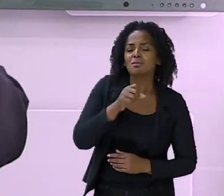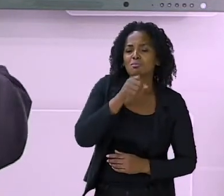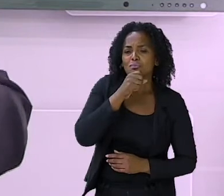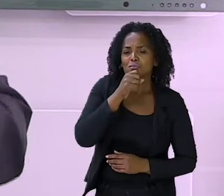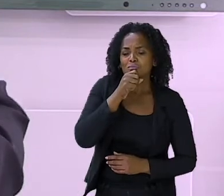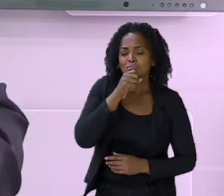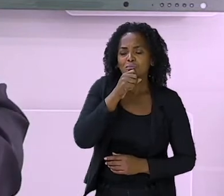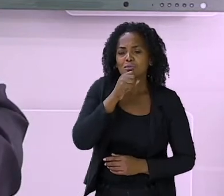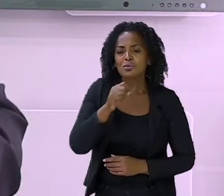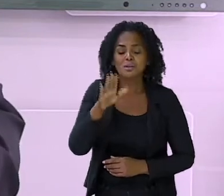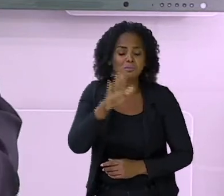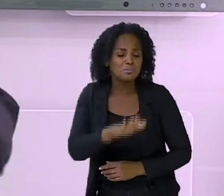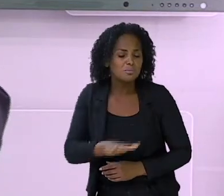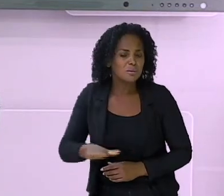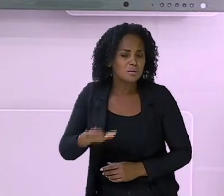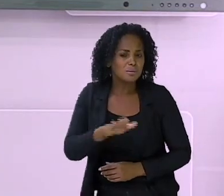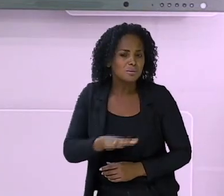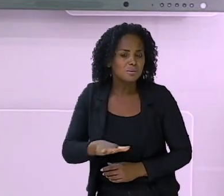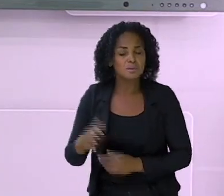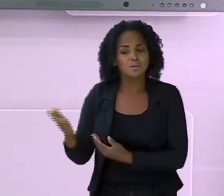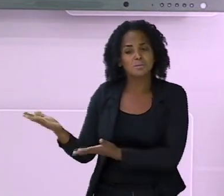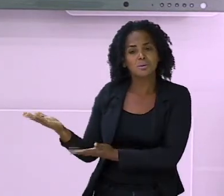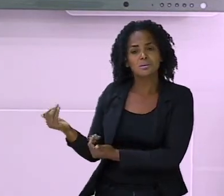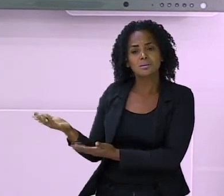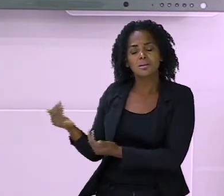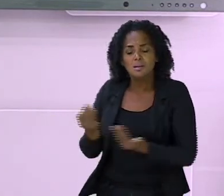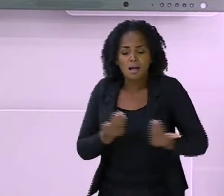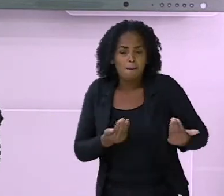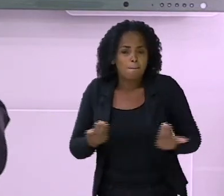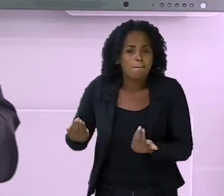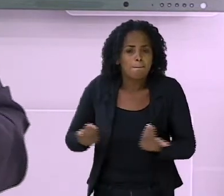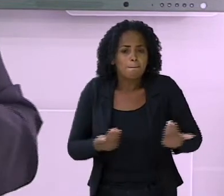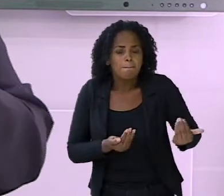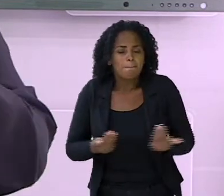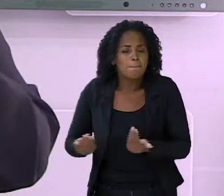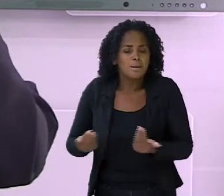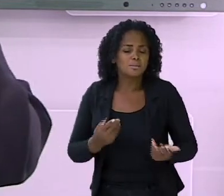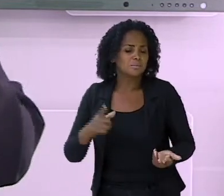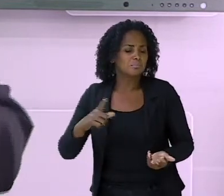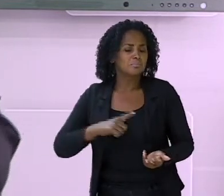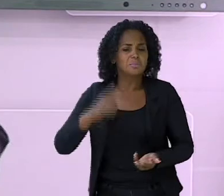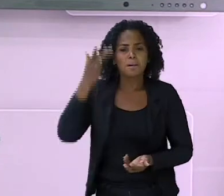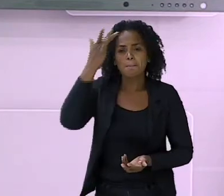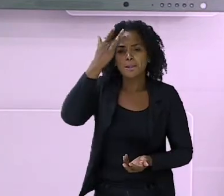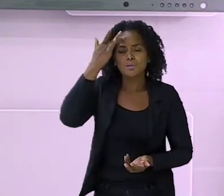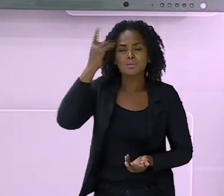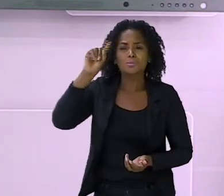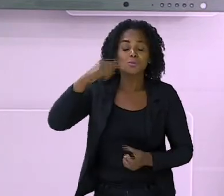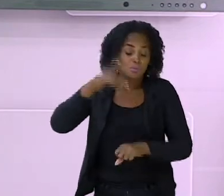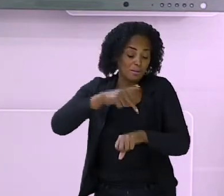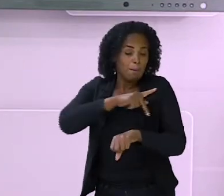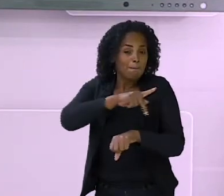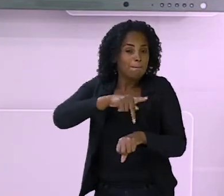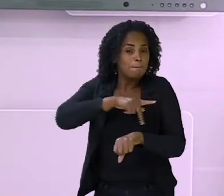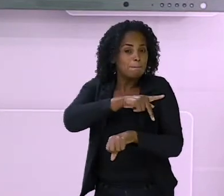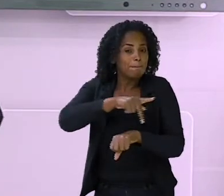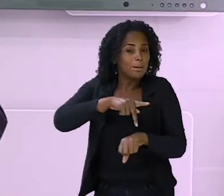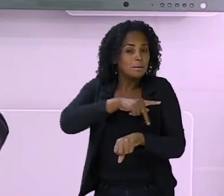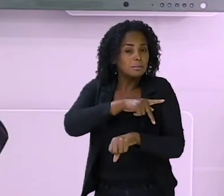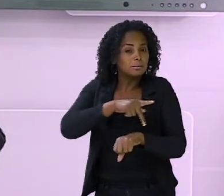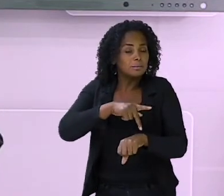crianças, adolescentes, bebês. Nós temos pessoas de outros países que nós chamamos também